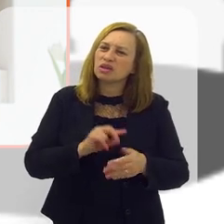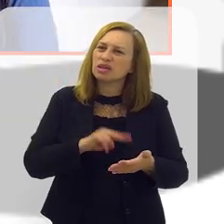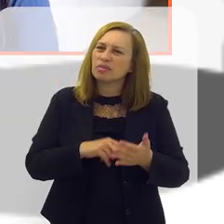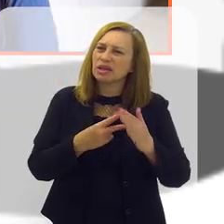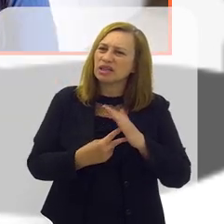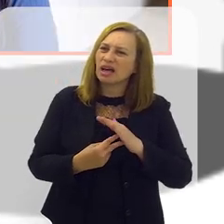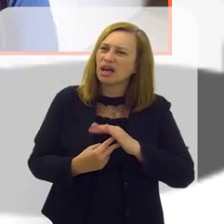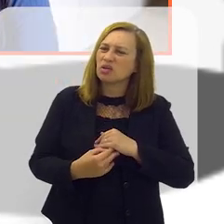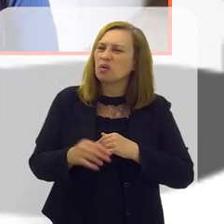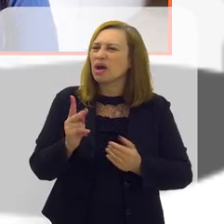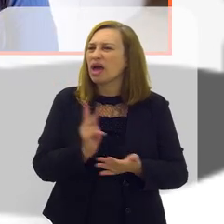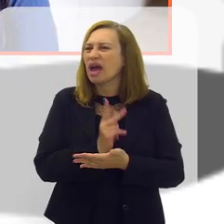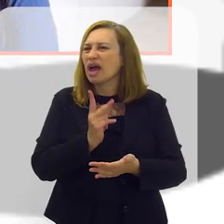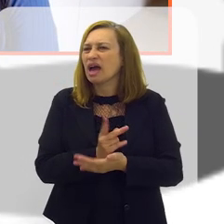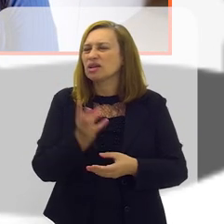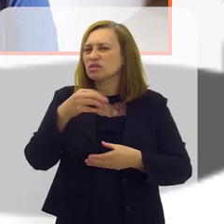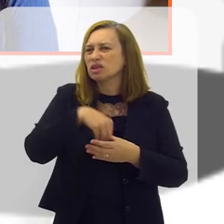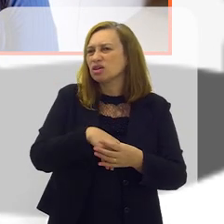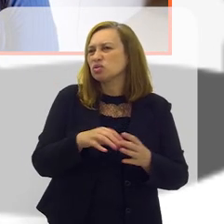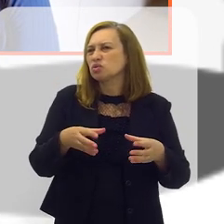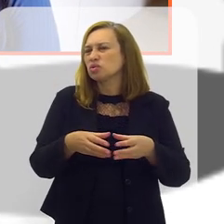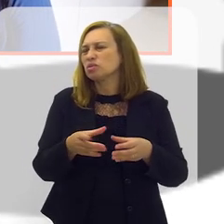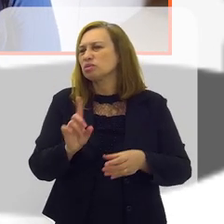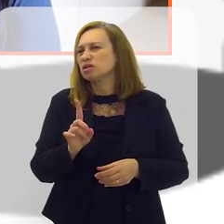é mal interpretado no AA, né?